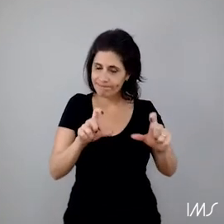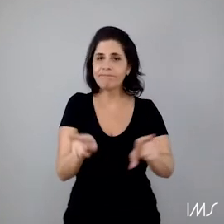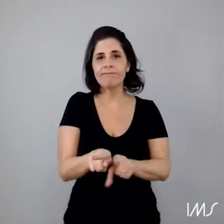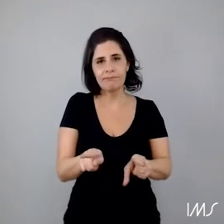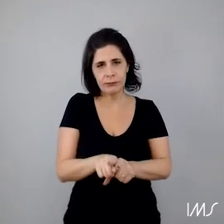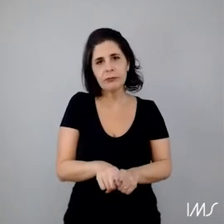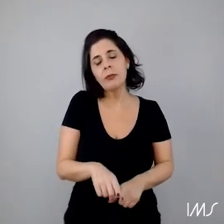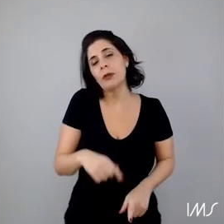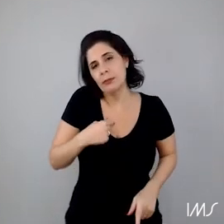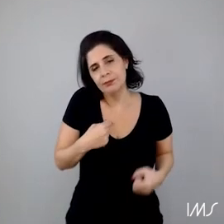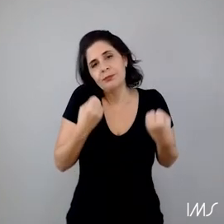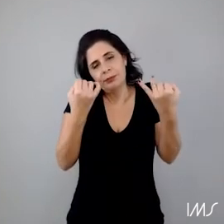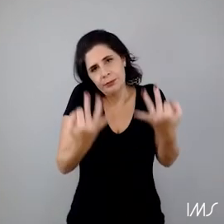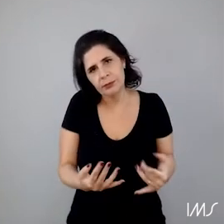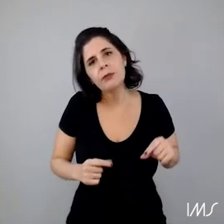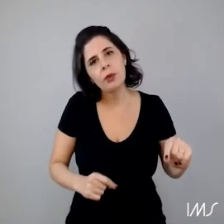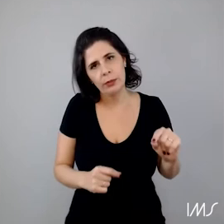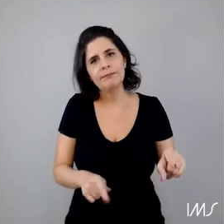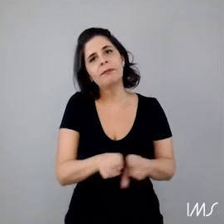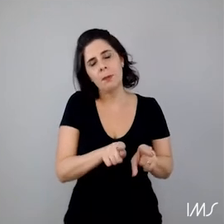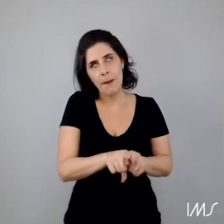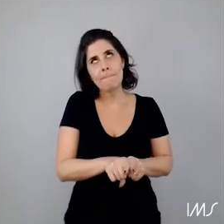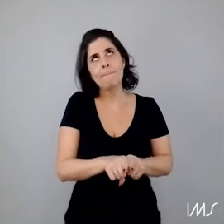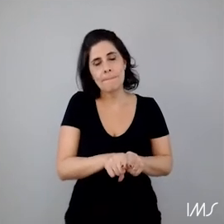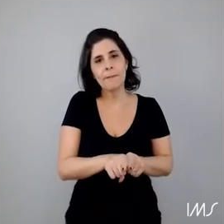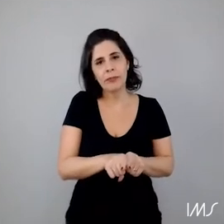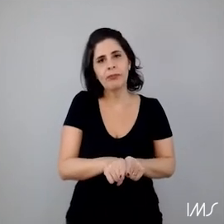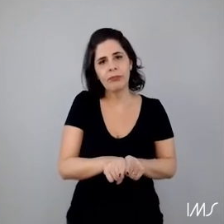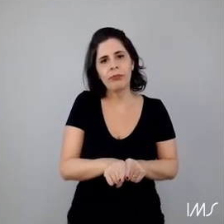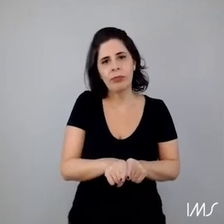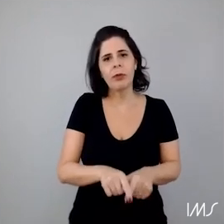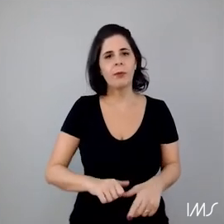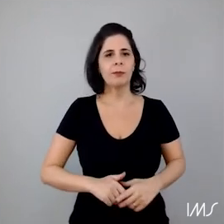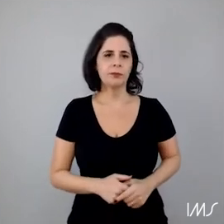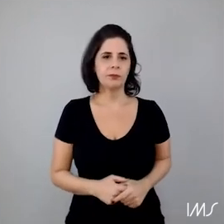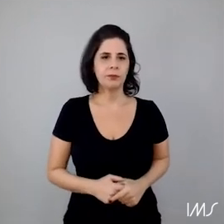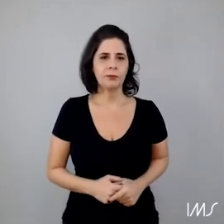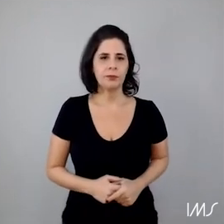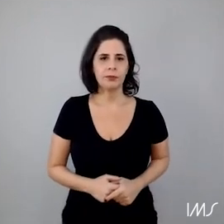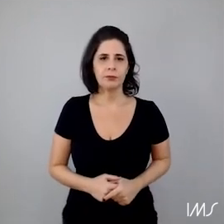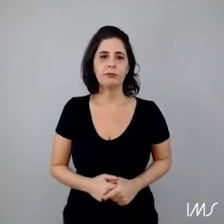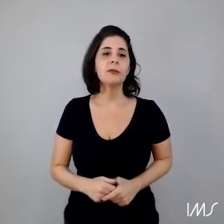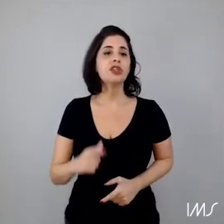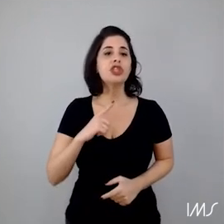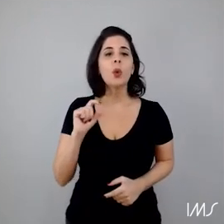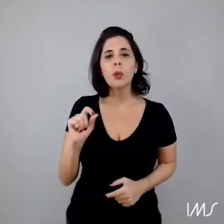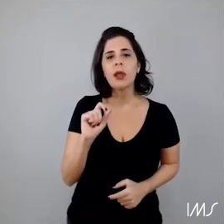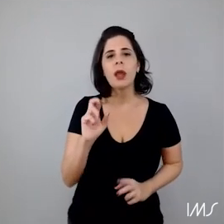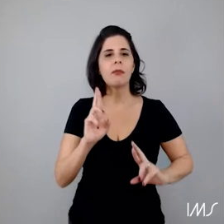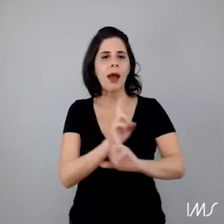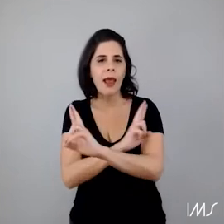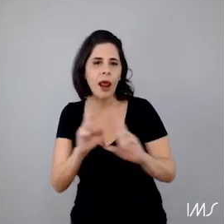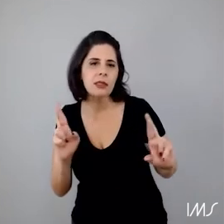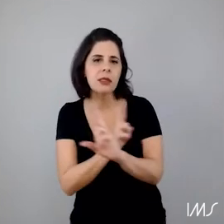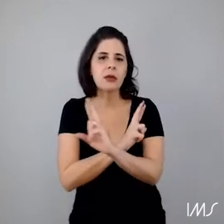Foncoberta, né, numa relação de informações entre Foncoberta e Stefânia, né,